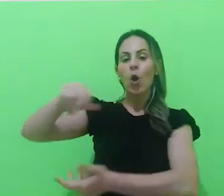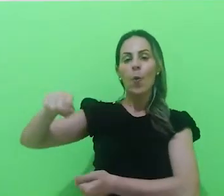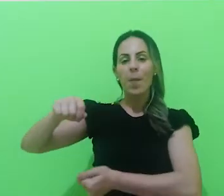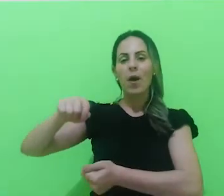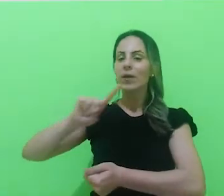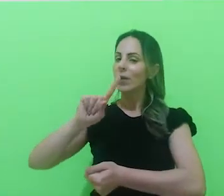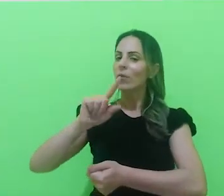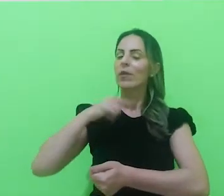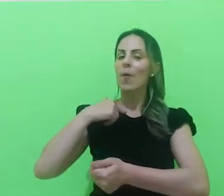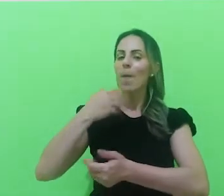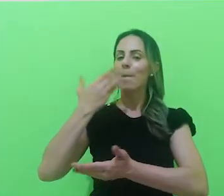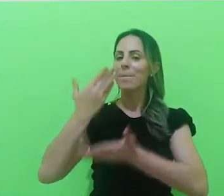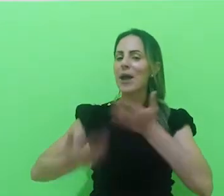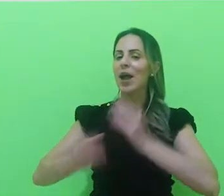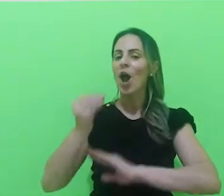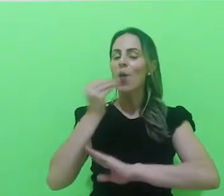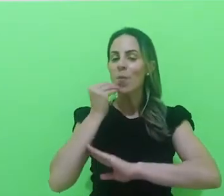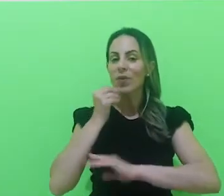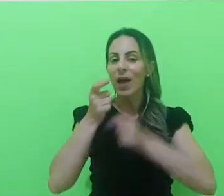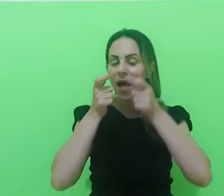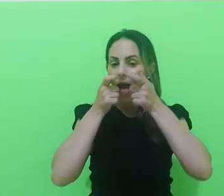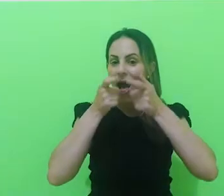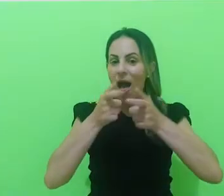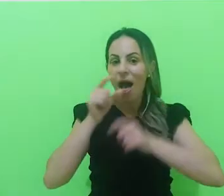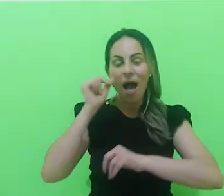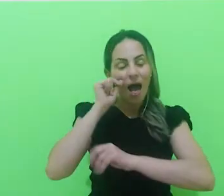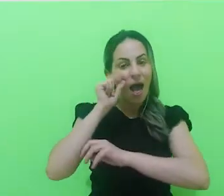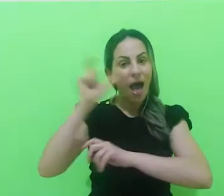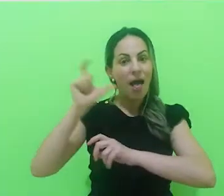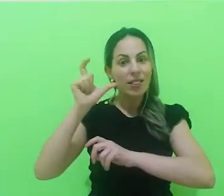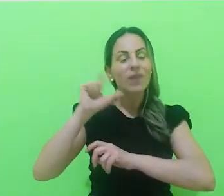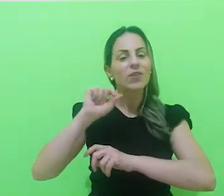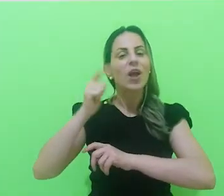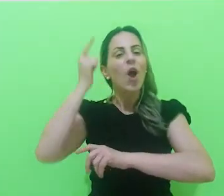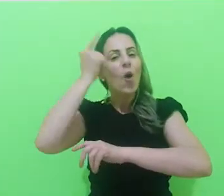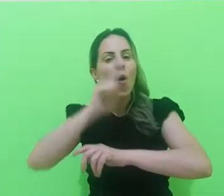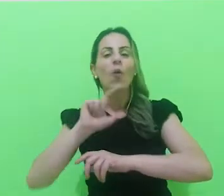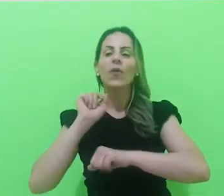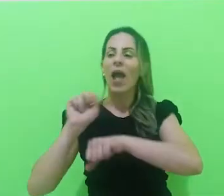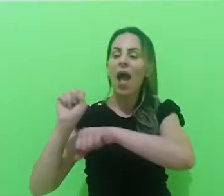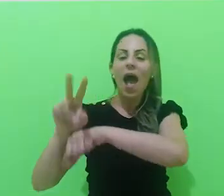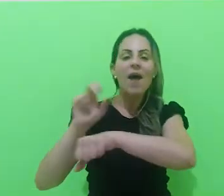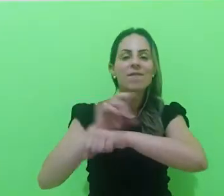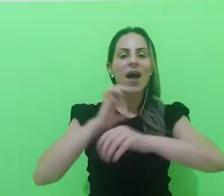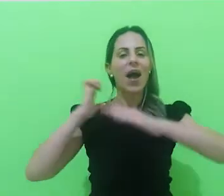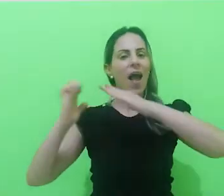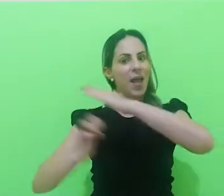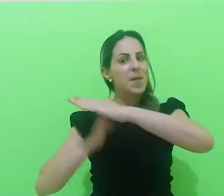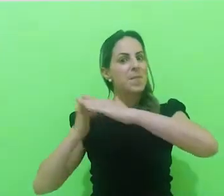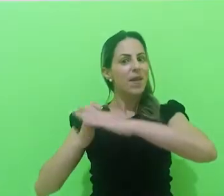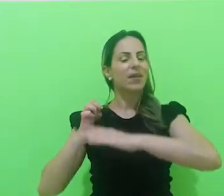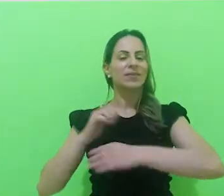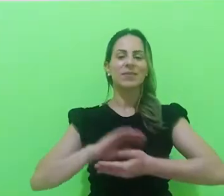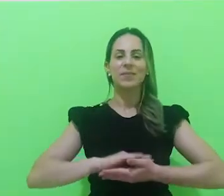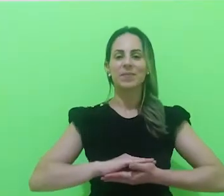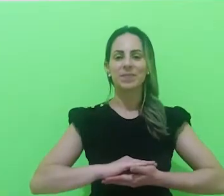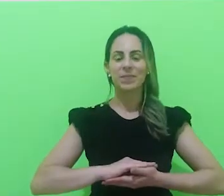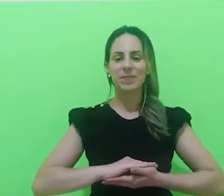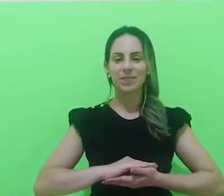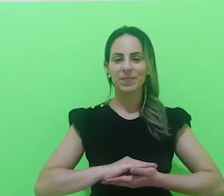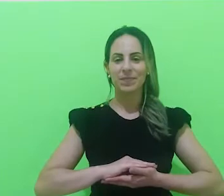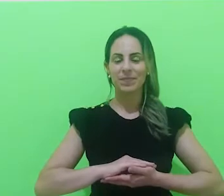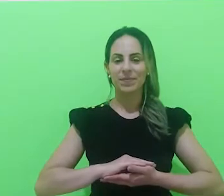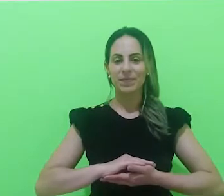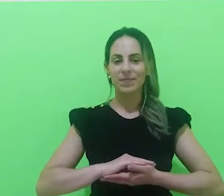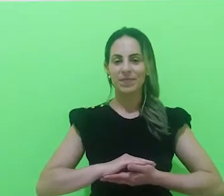não fique fora disso. Preste bem atenção para que você possa pleitear uma vaga em alguma dessas empresas.